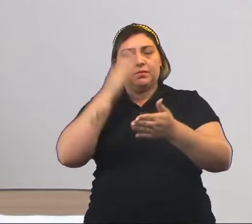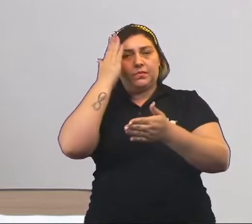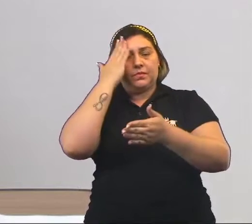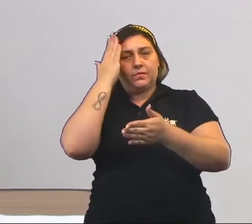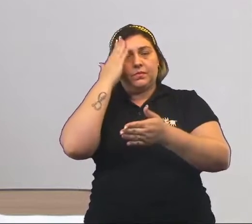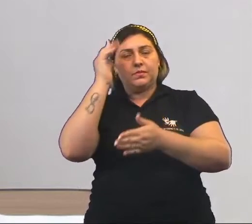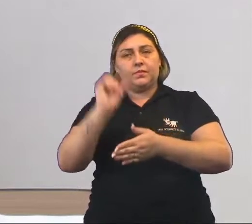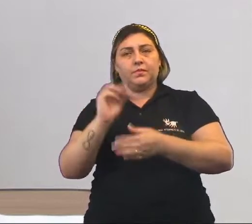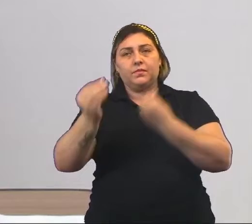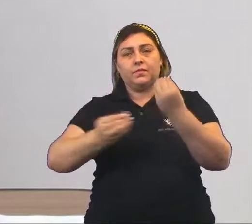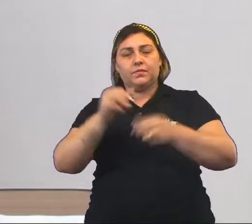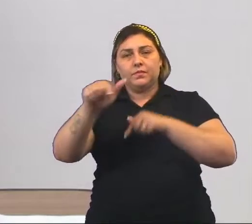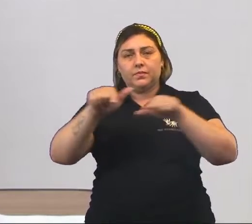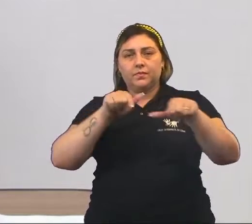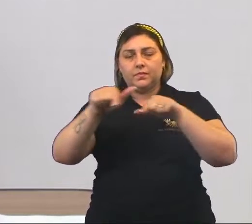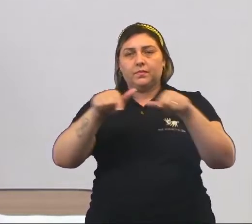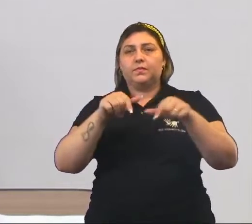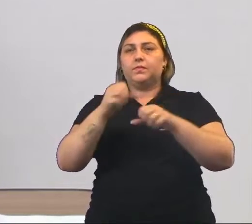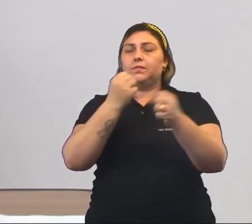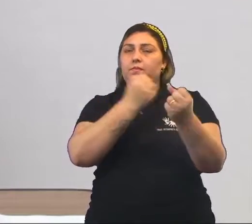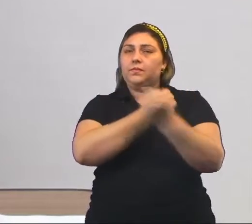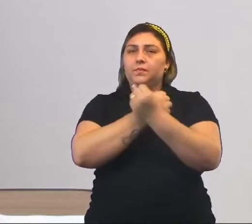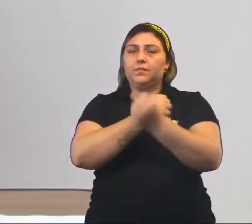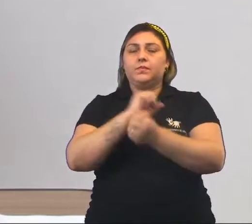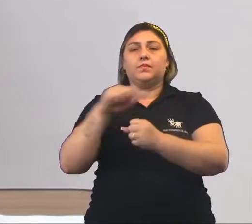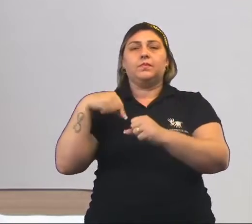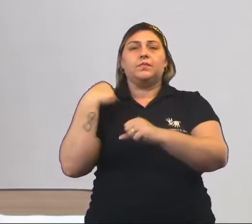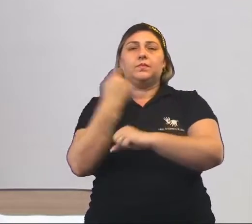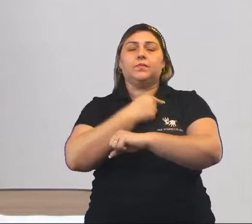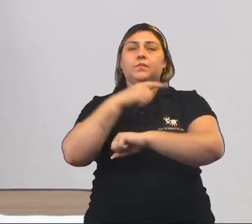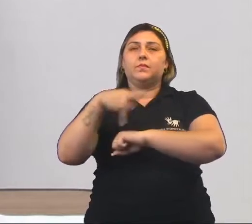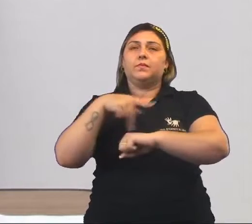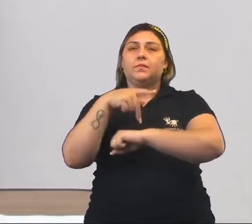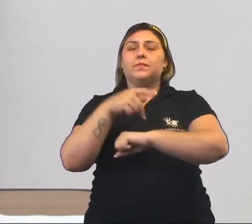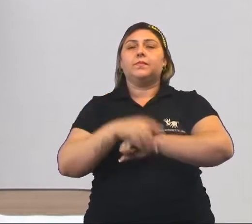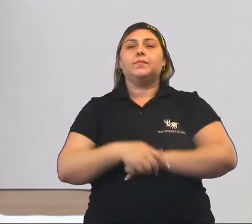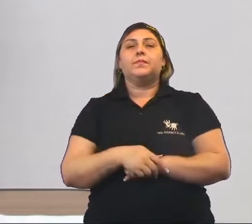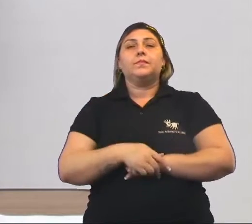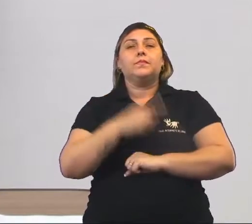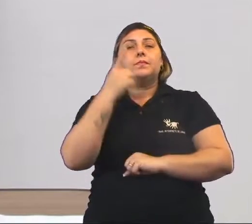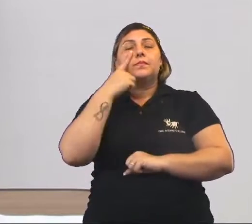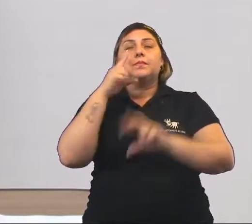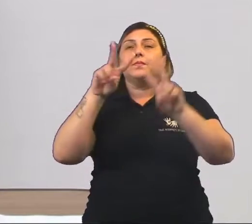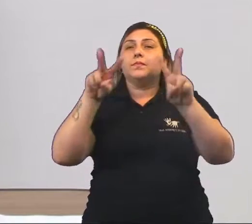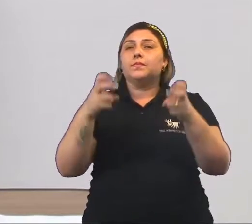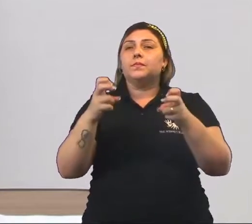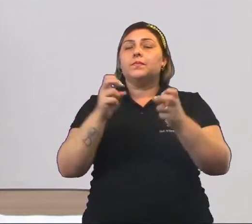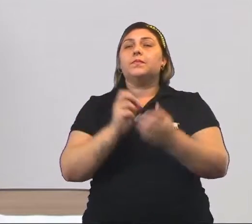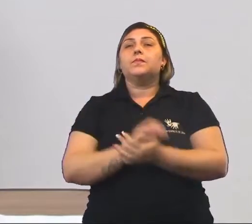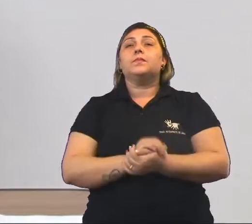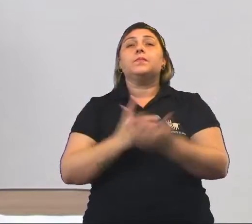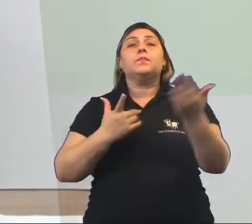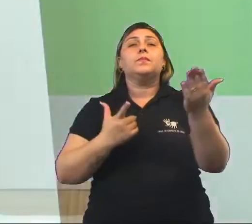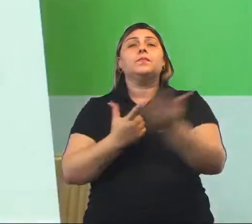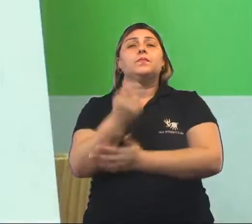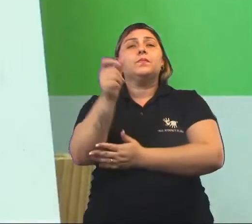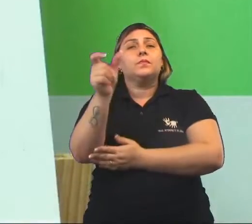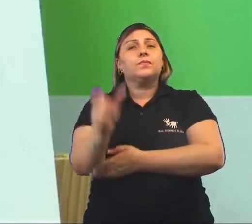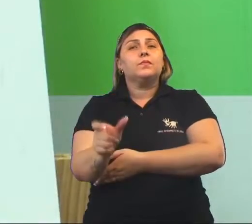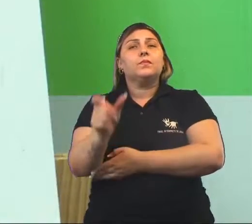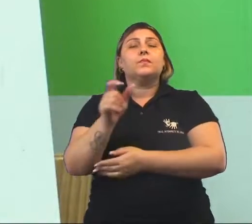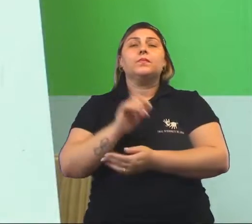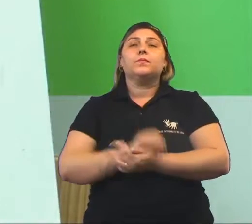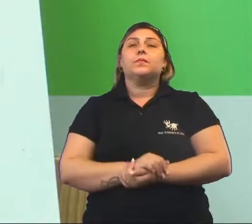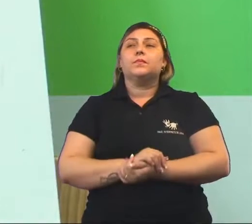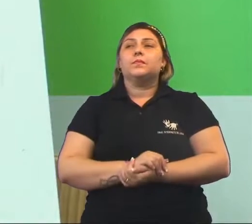compreender um pouco como era esse trabalho escravo em nosso país aqui, tá? Olha o título aí, Comprando Pessoas.